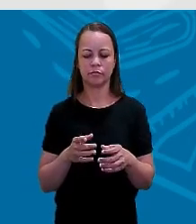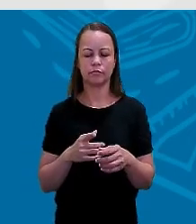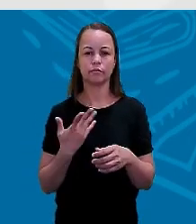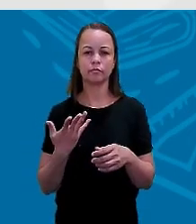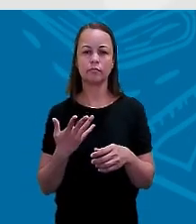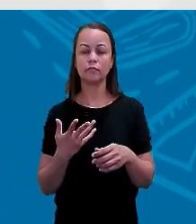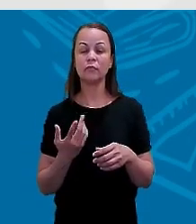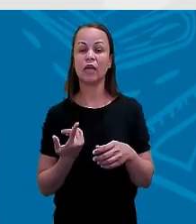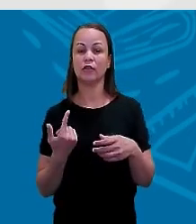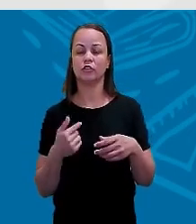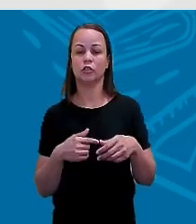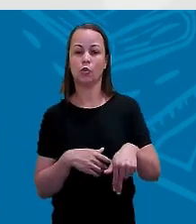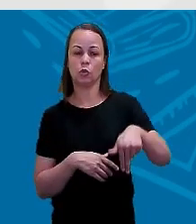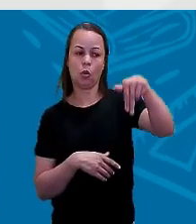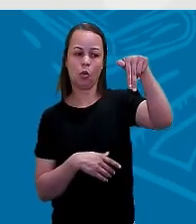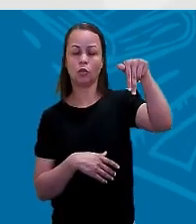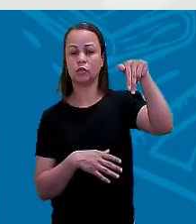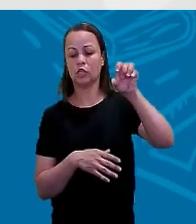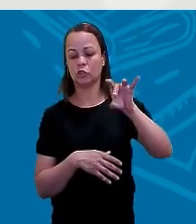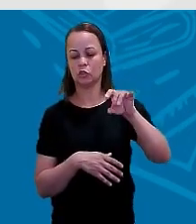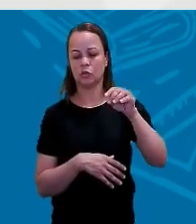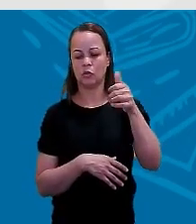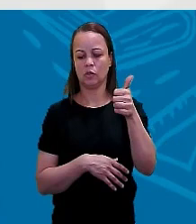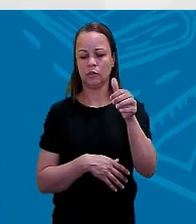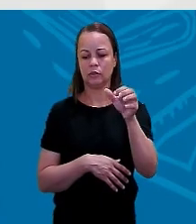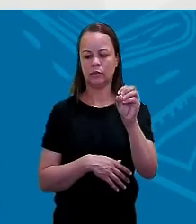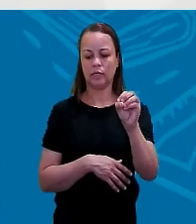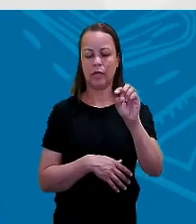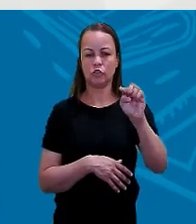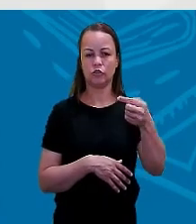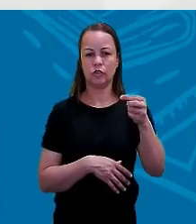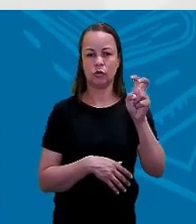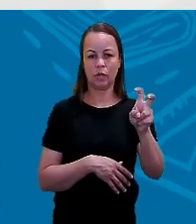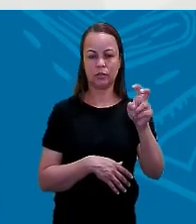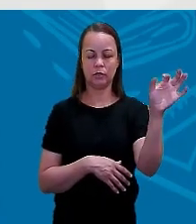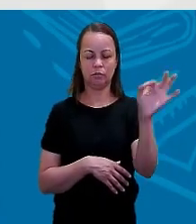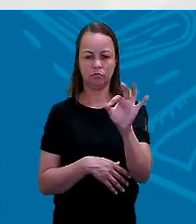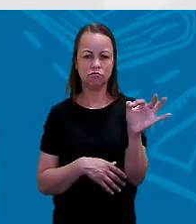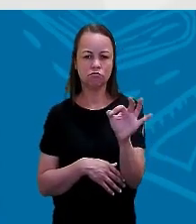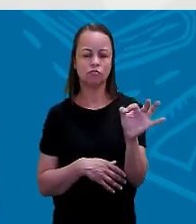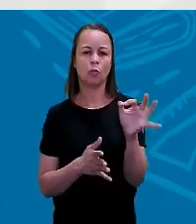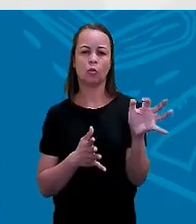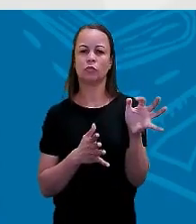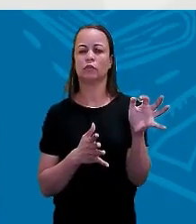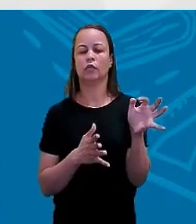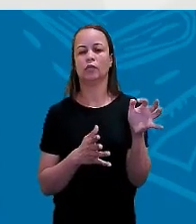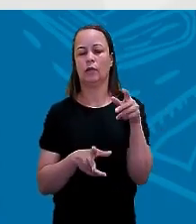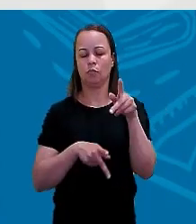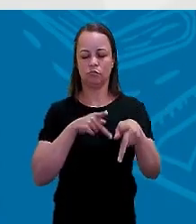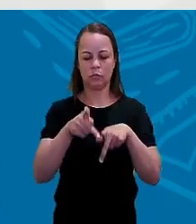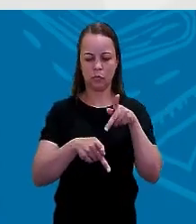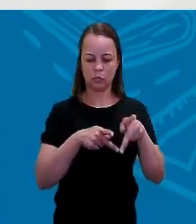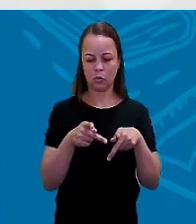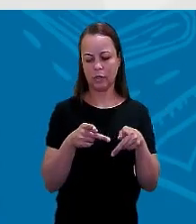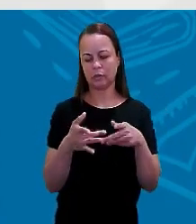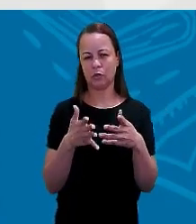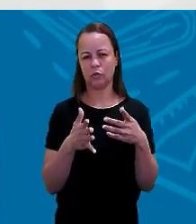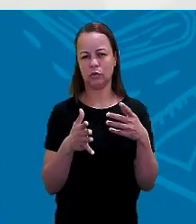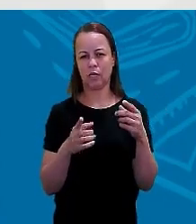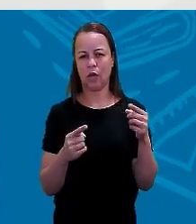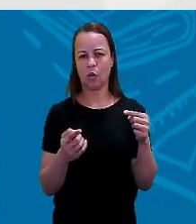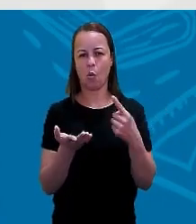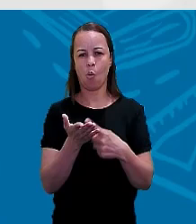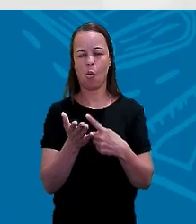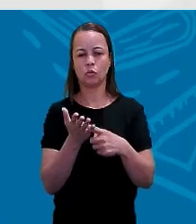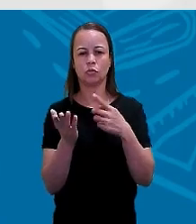apenas 10,5% da população, isso de acordo com dados do IBGE, certo? De